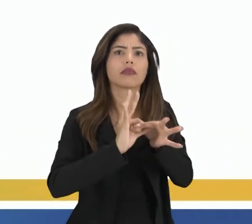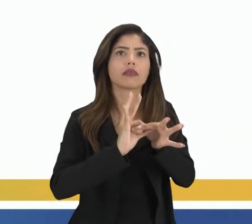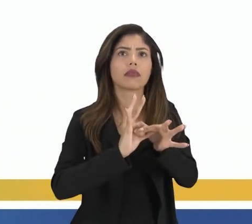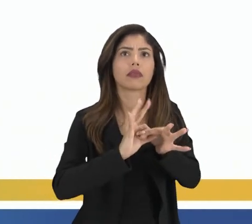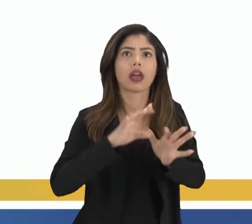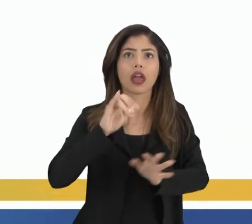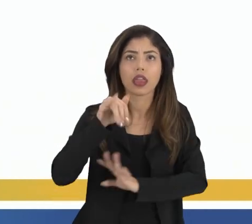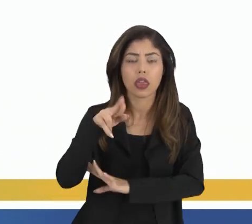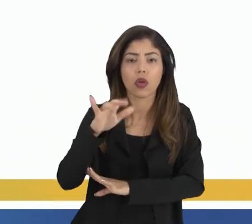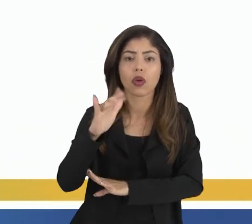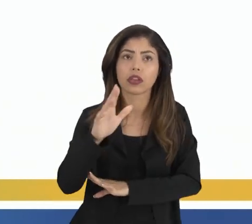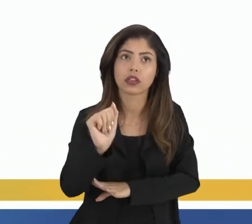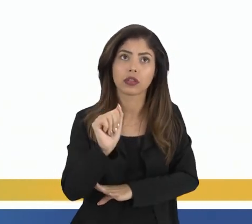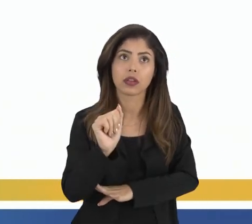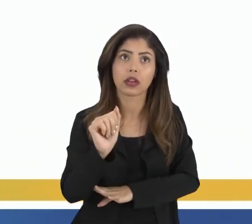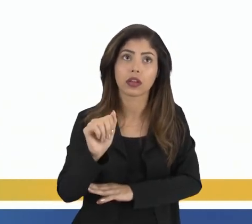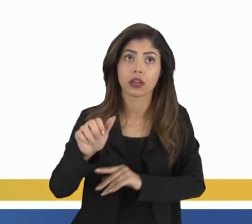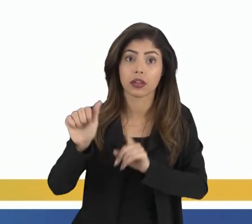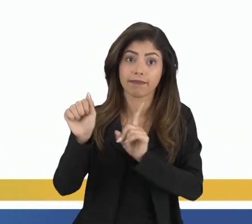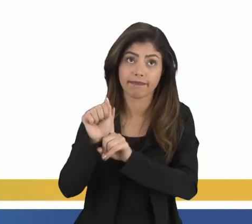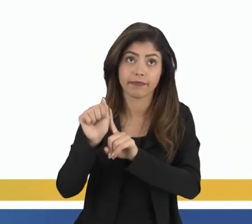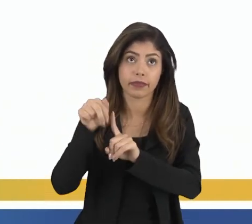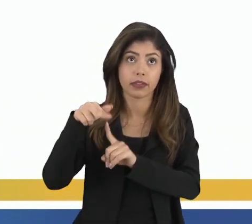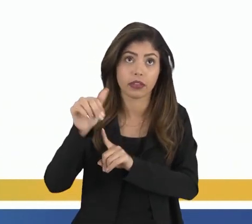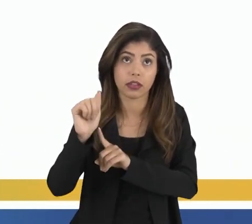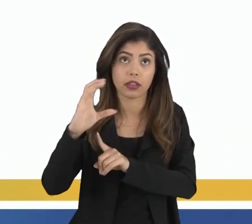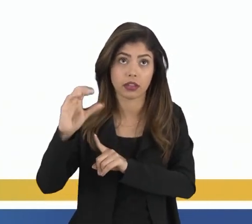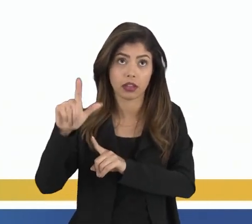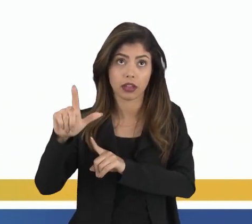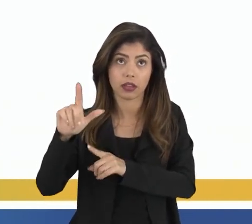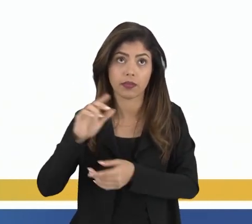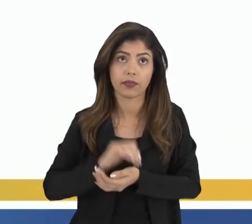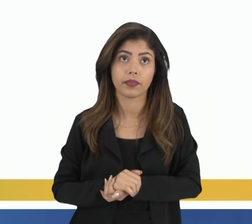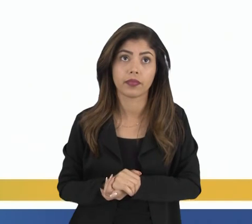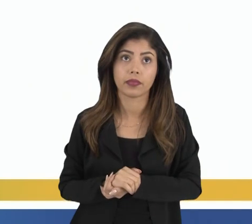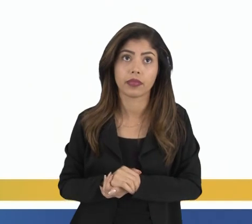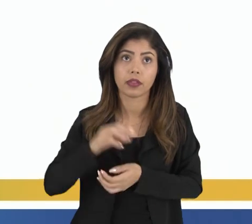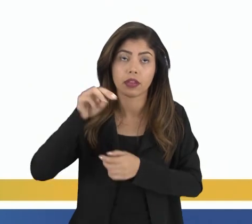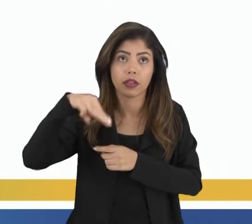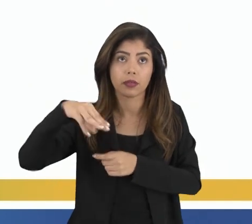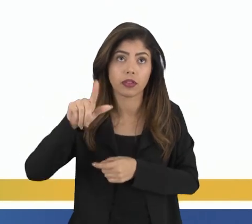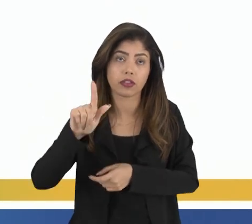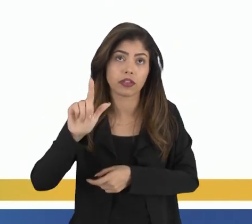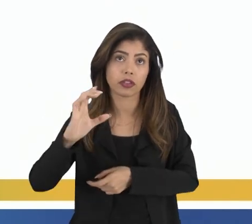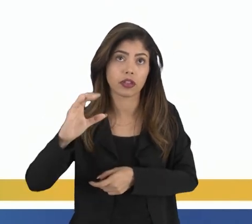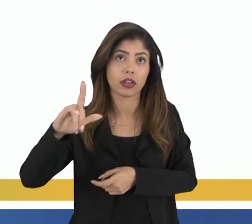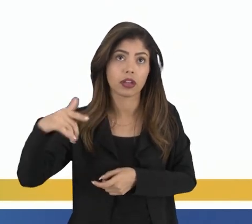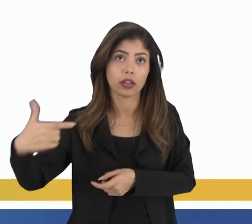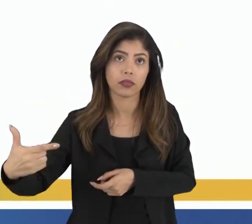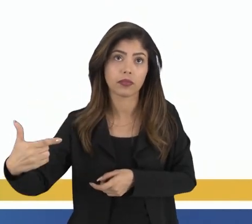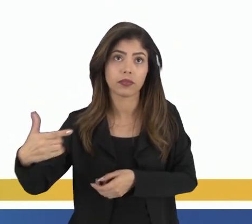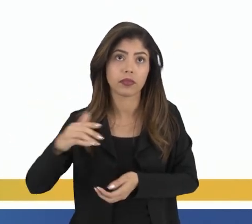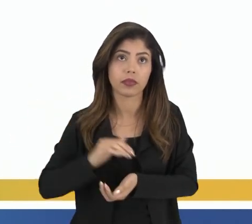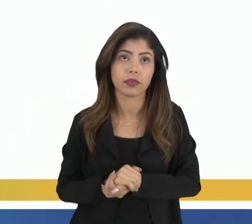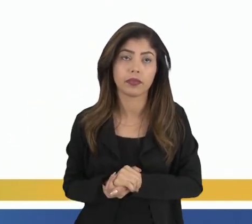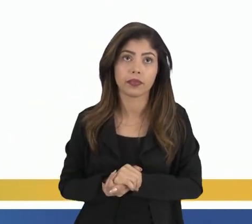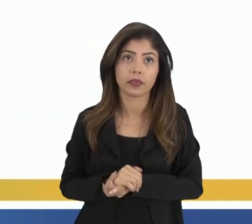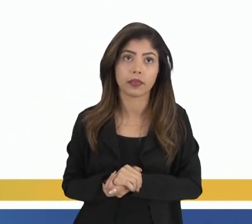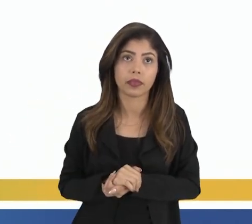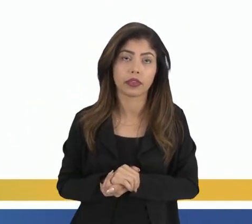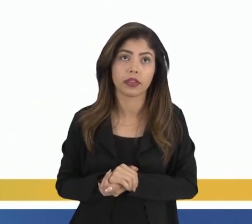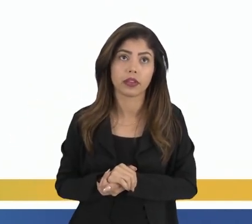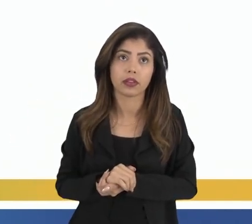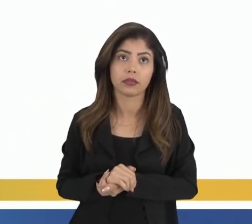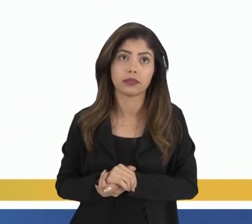não realiza ligação iônica? Sódio e cloro. Metal e não metal, iônico. Magnésio